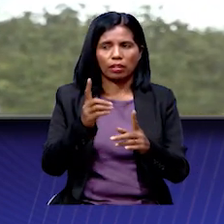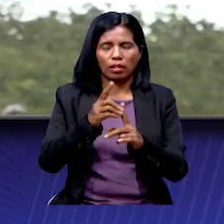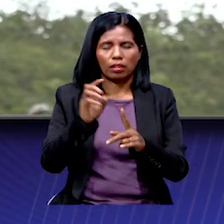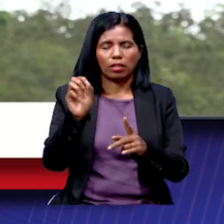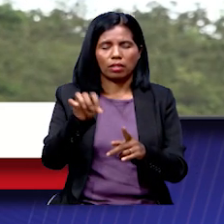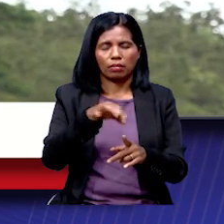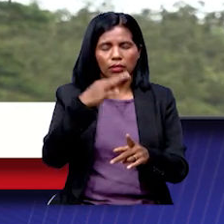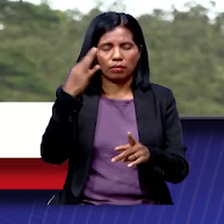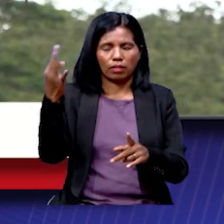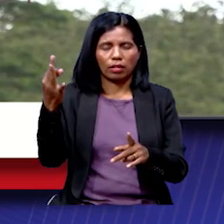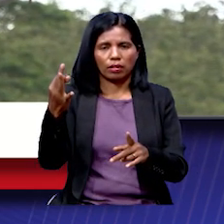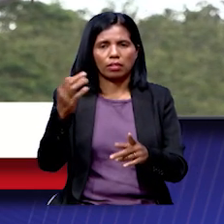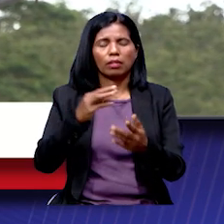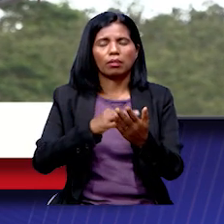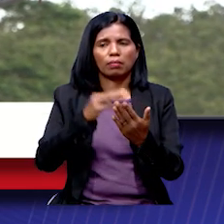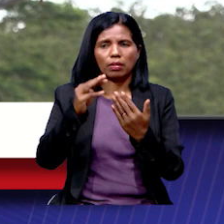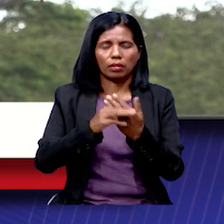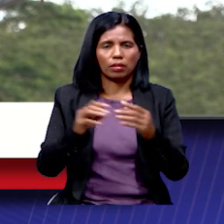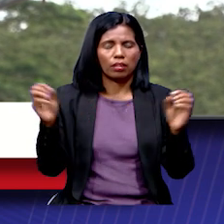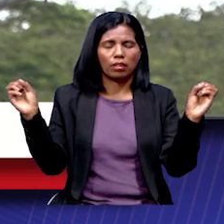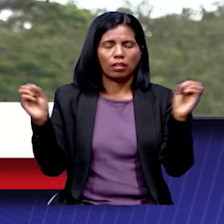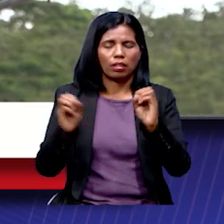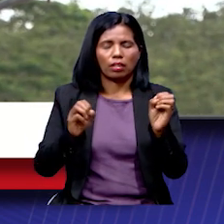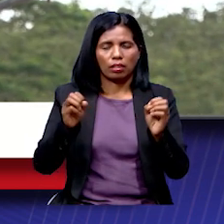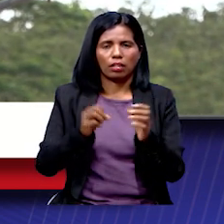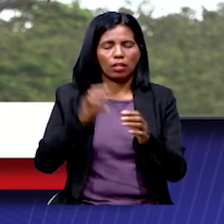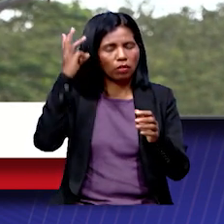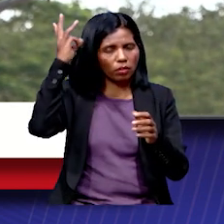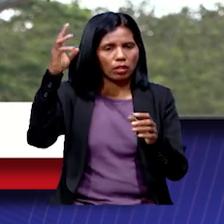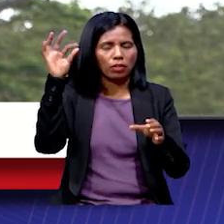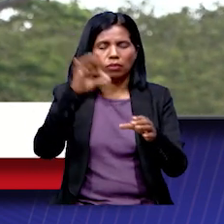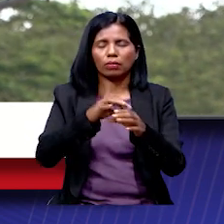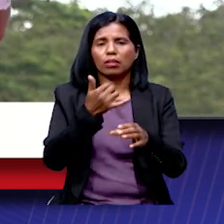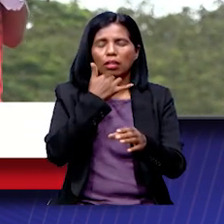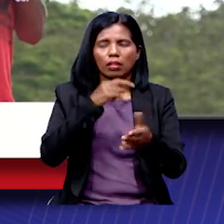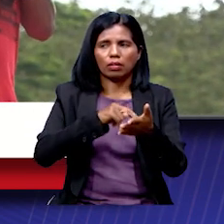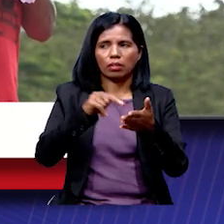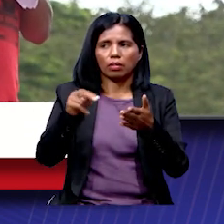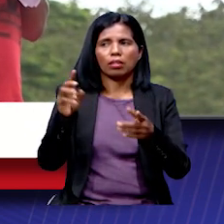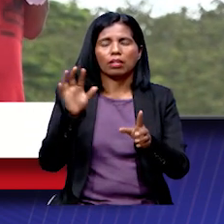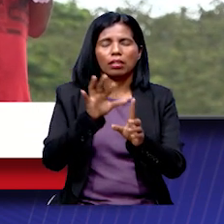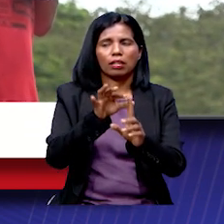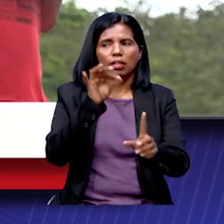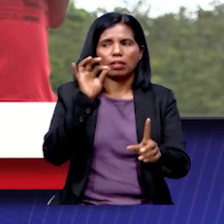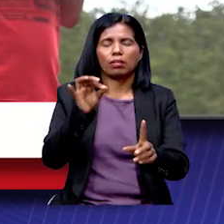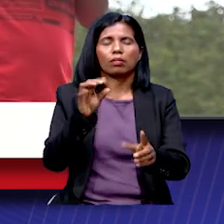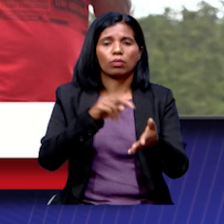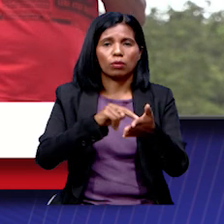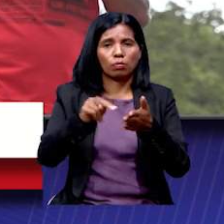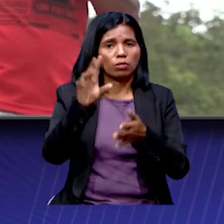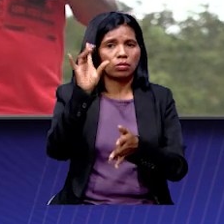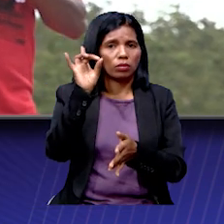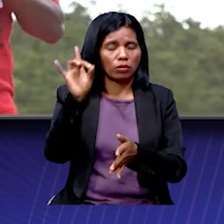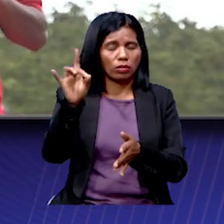março agora, lá ia dúvida, lá ia tu sala número, aquele número de direito, número 8, volta